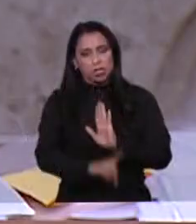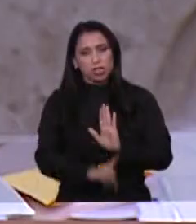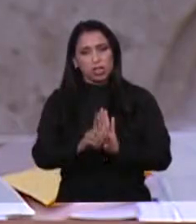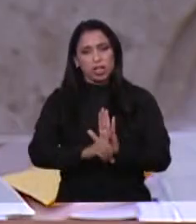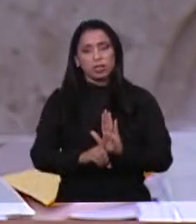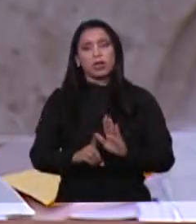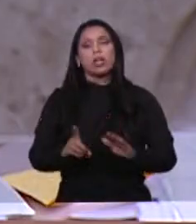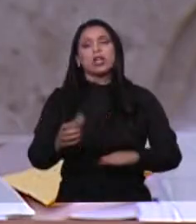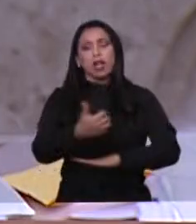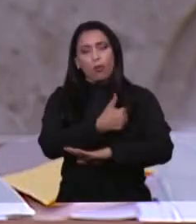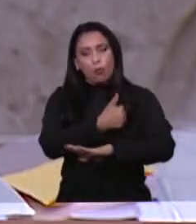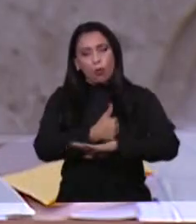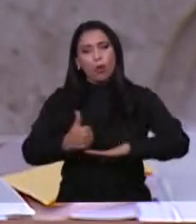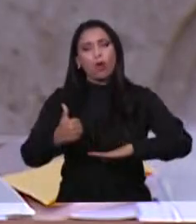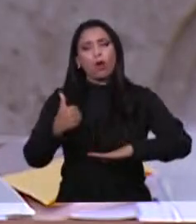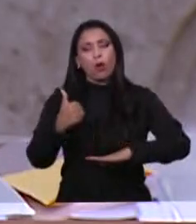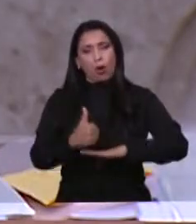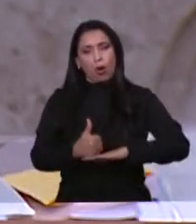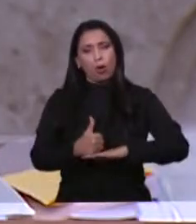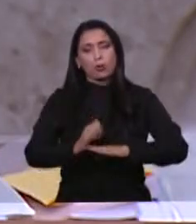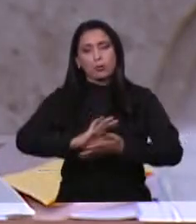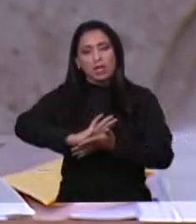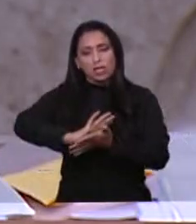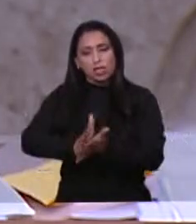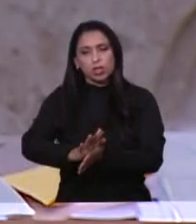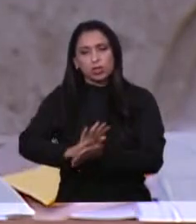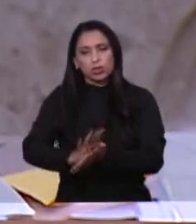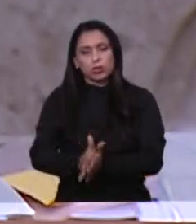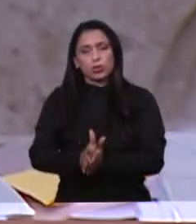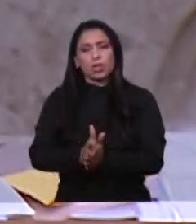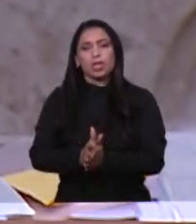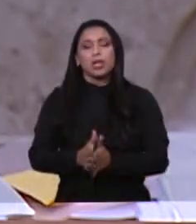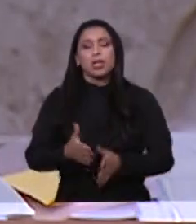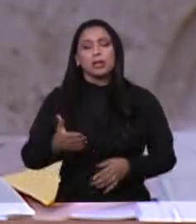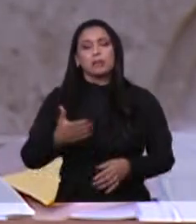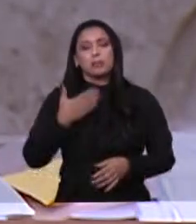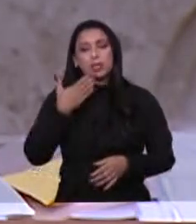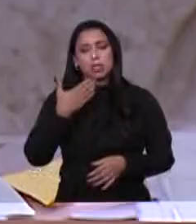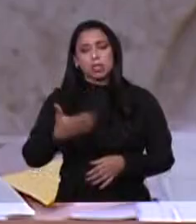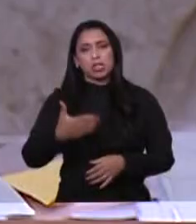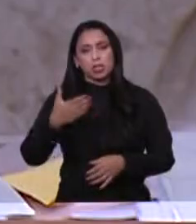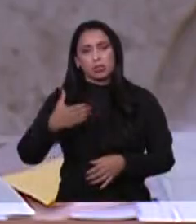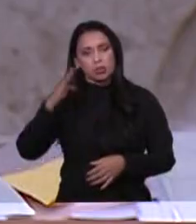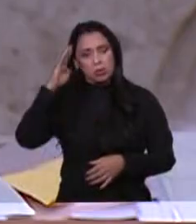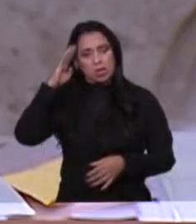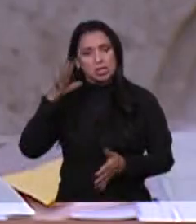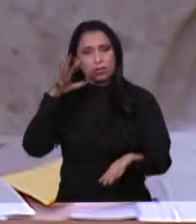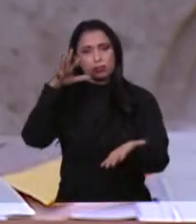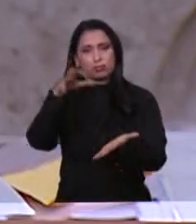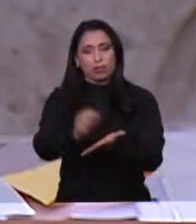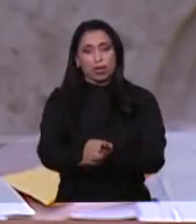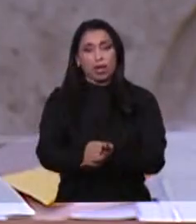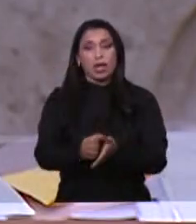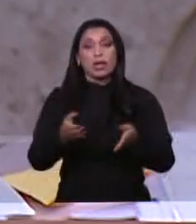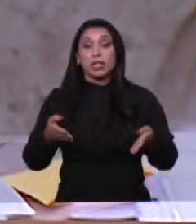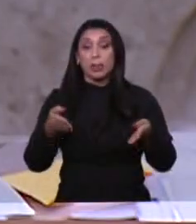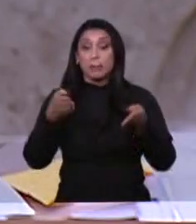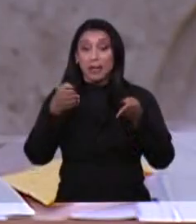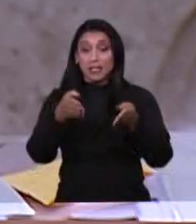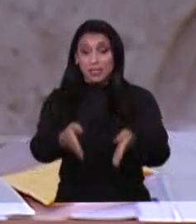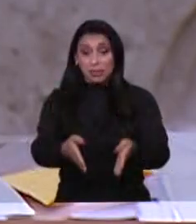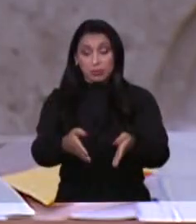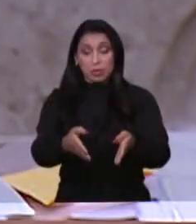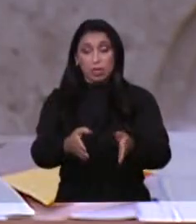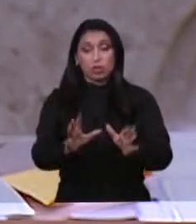de Estado com decretação de intervenção federal. E que, como participante e integrante das